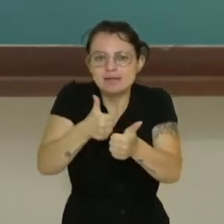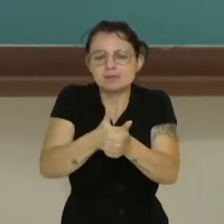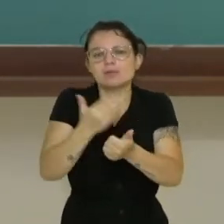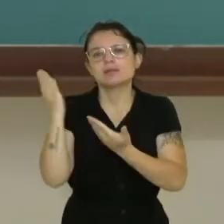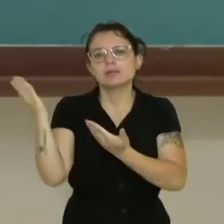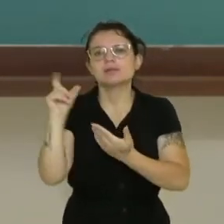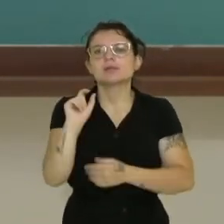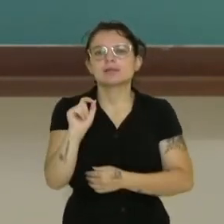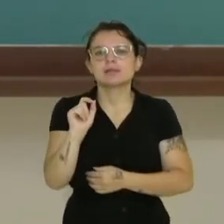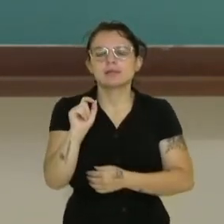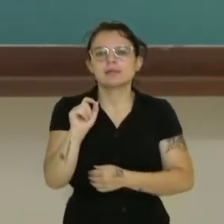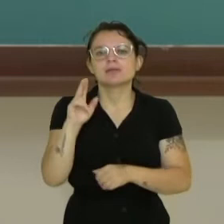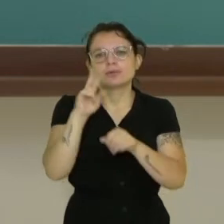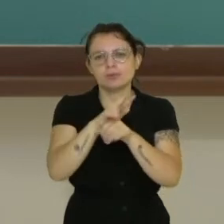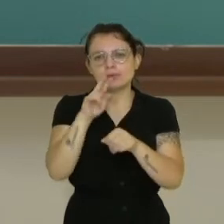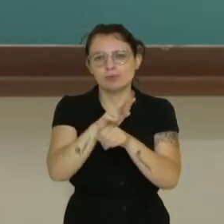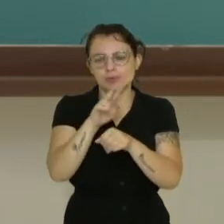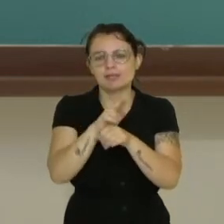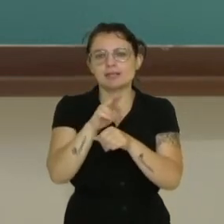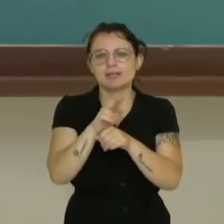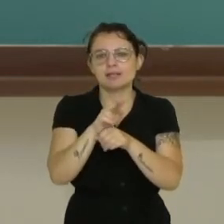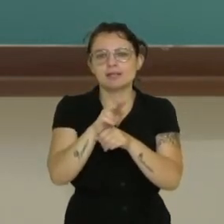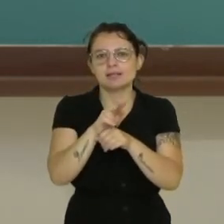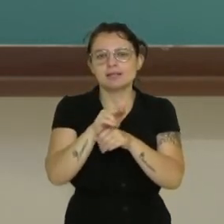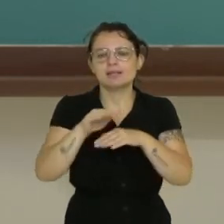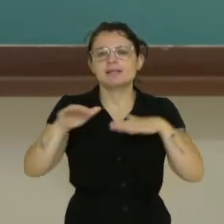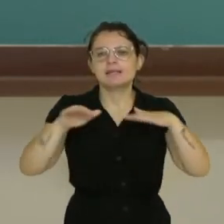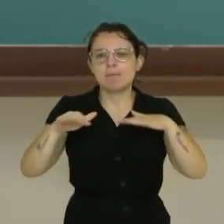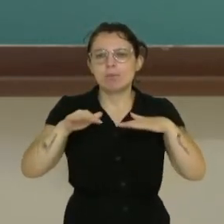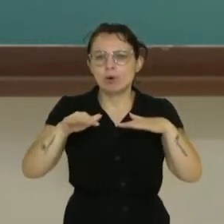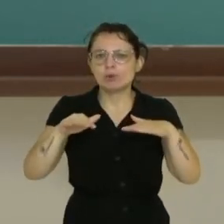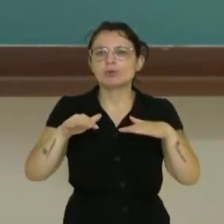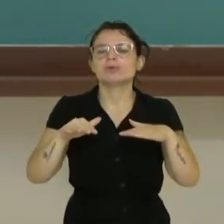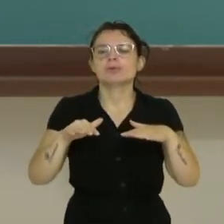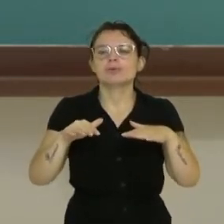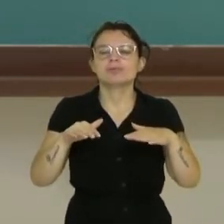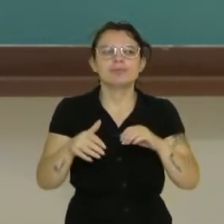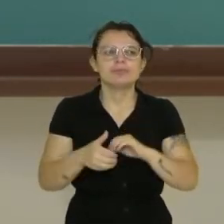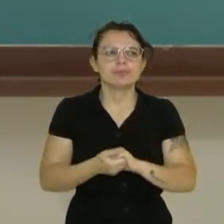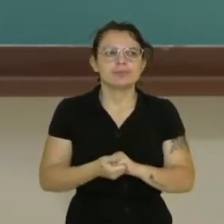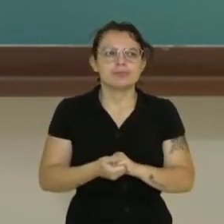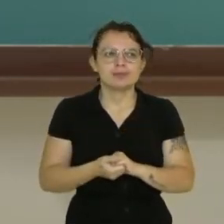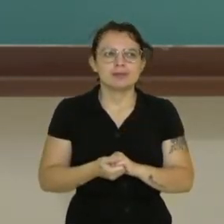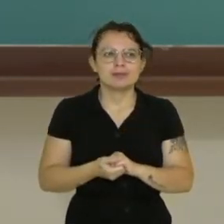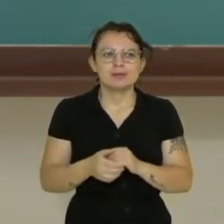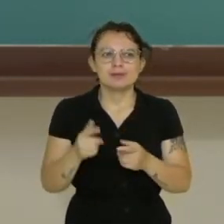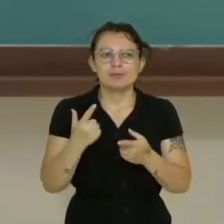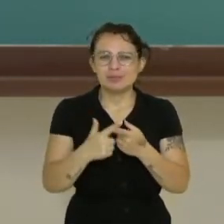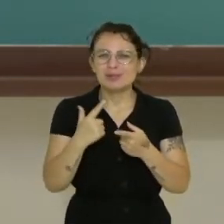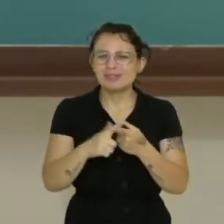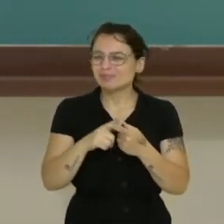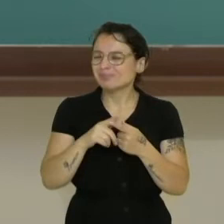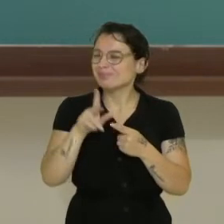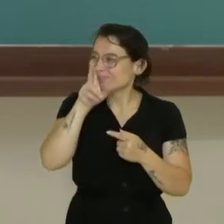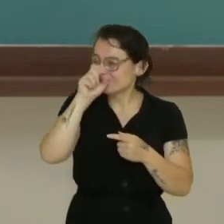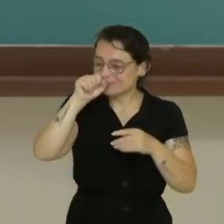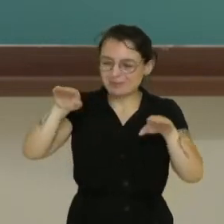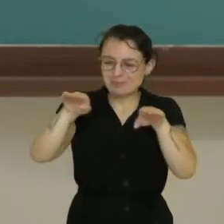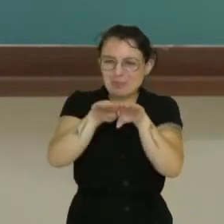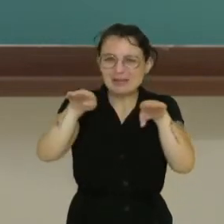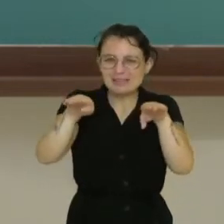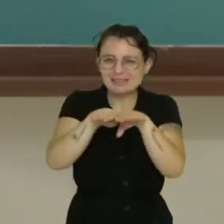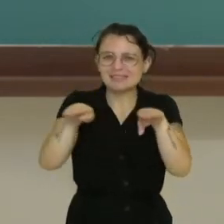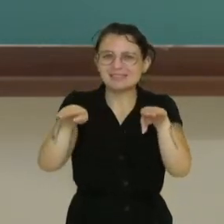é justamente cuidados com terremotos, pois essa tensão entre as placas